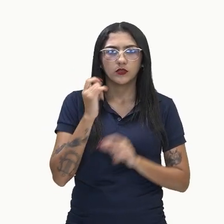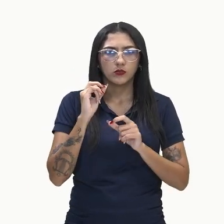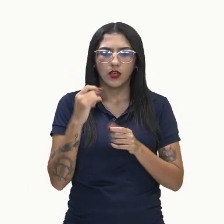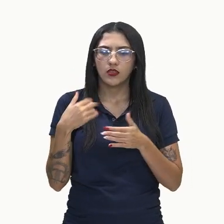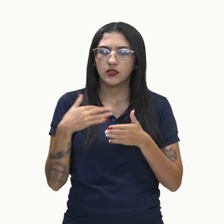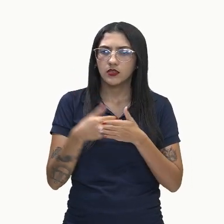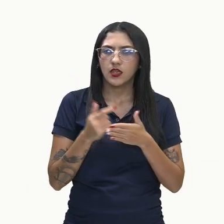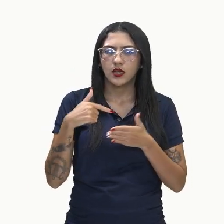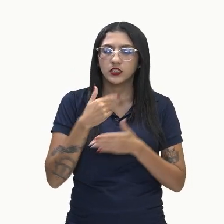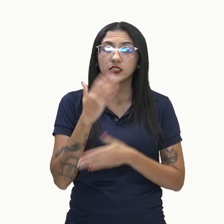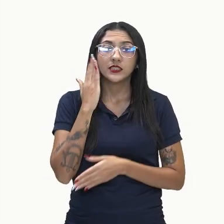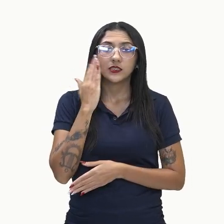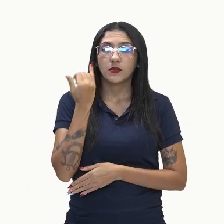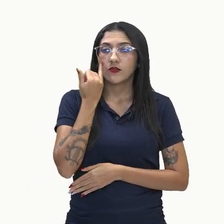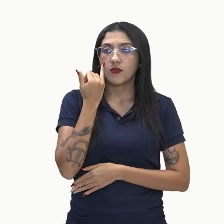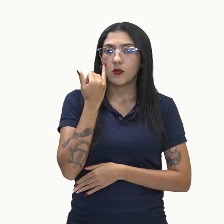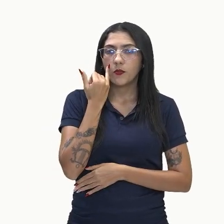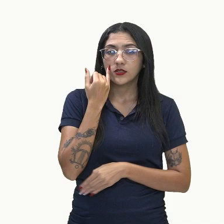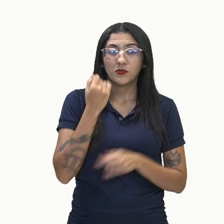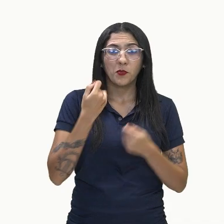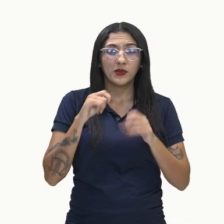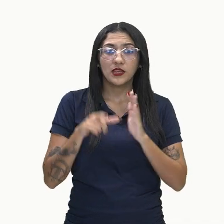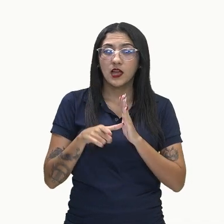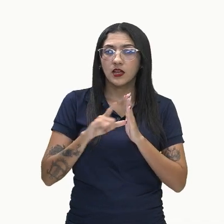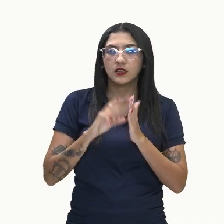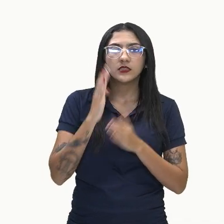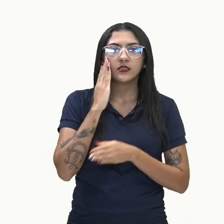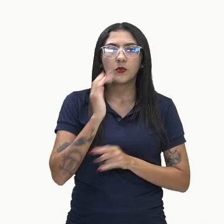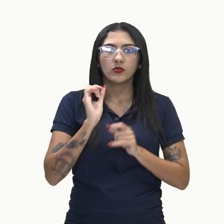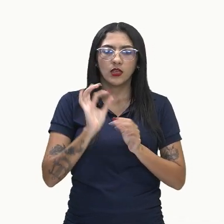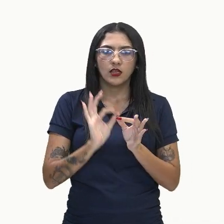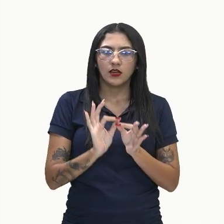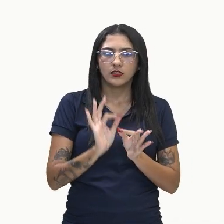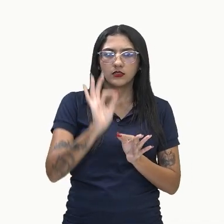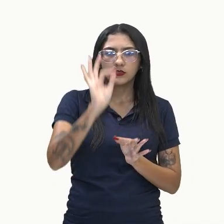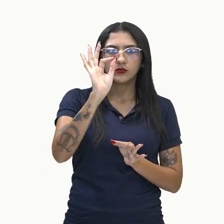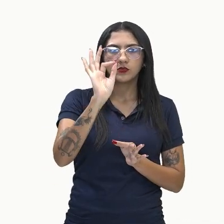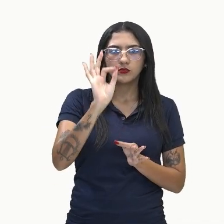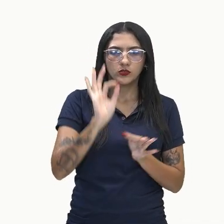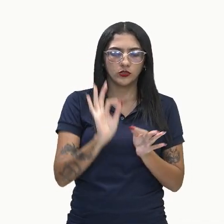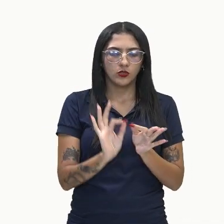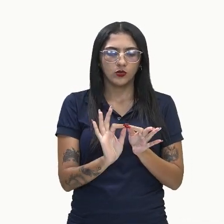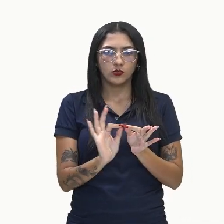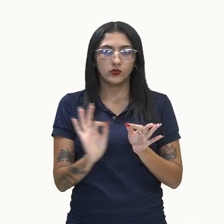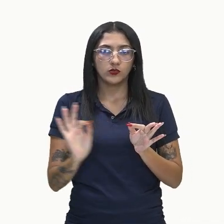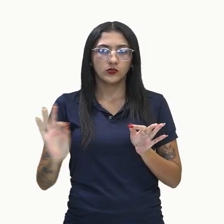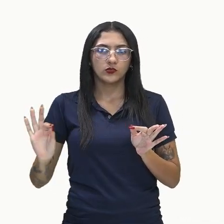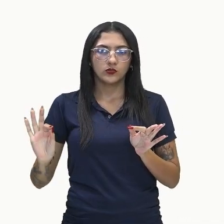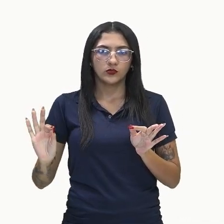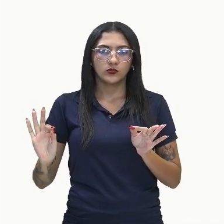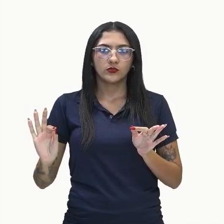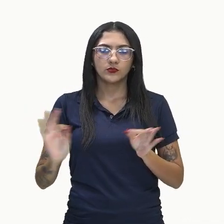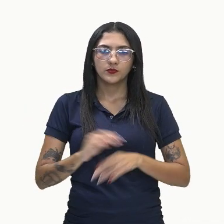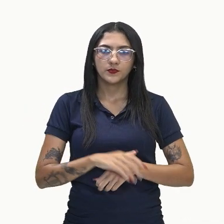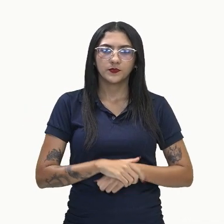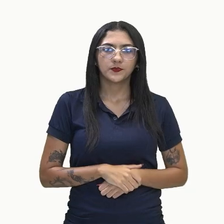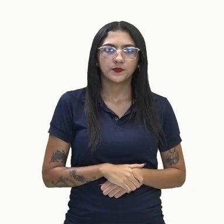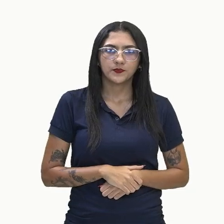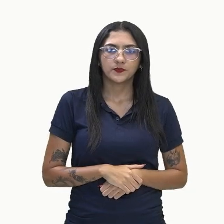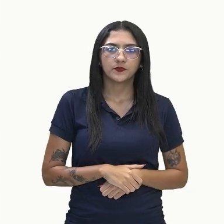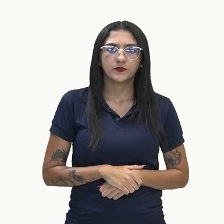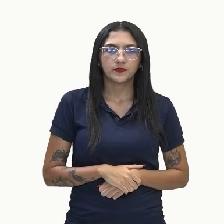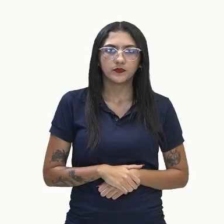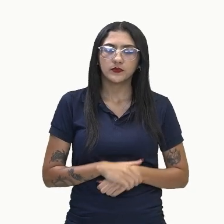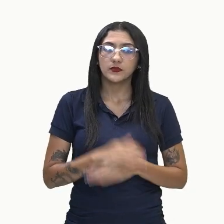coordenadas geográficas, eu vou ter antes disso latitudes e longitudes, tá bom? Então,